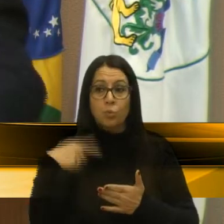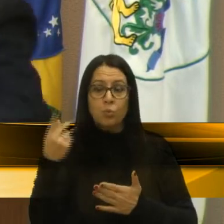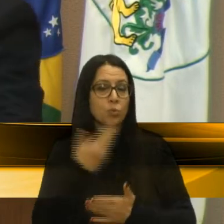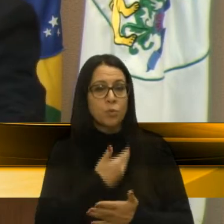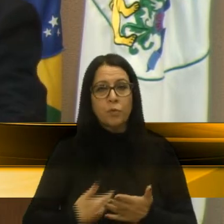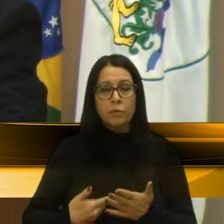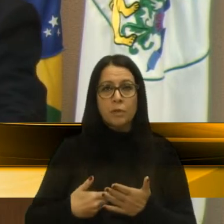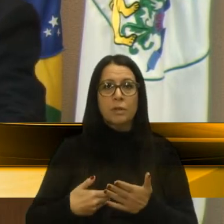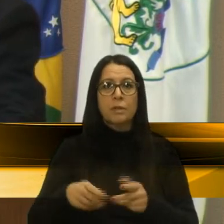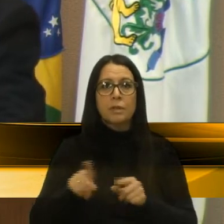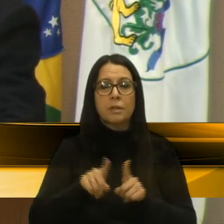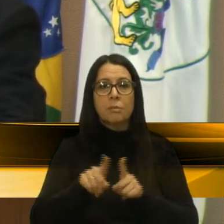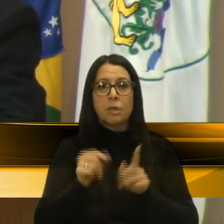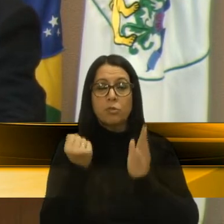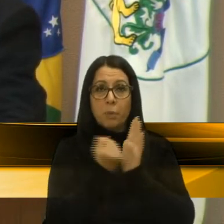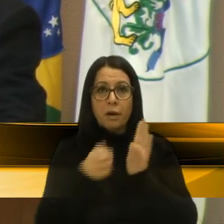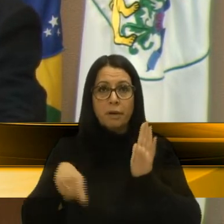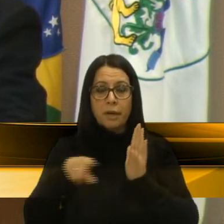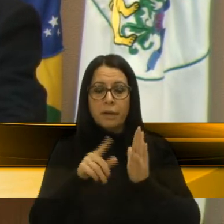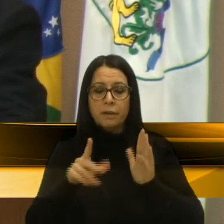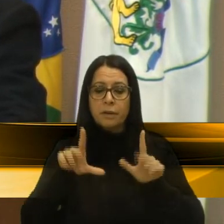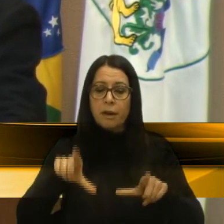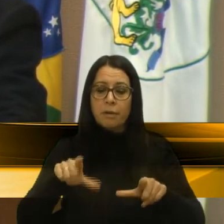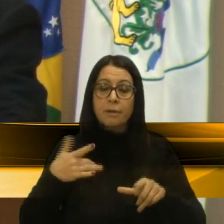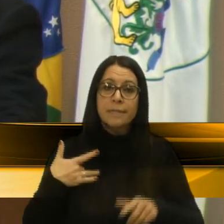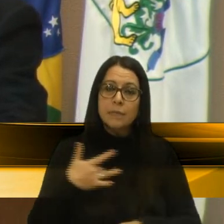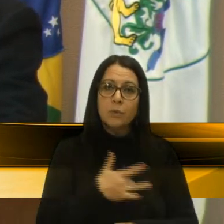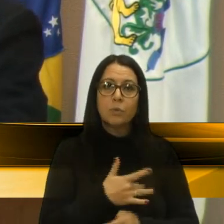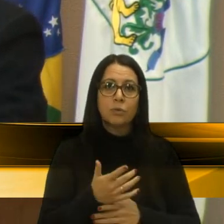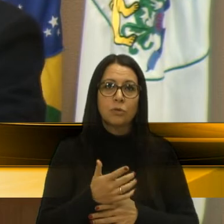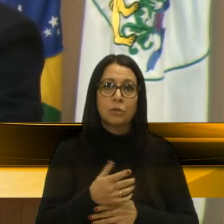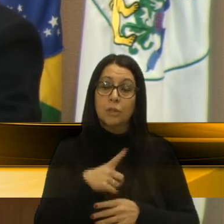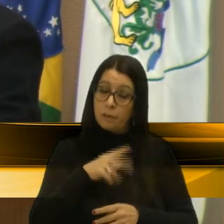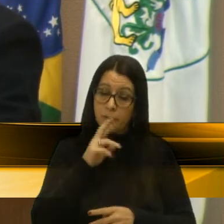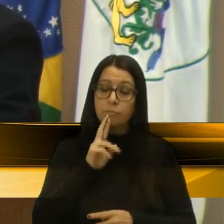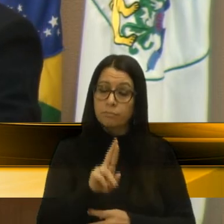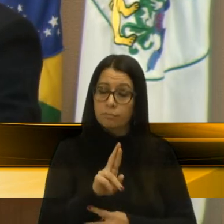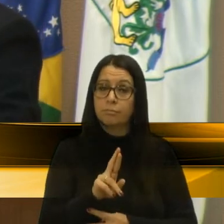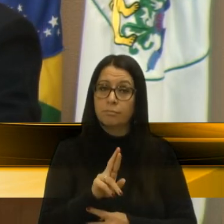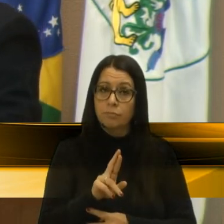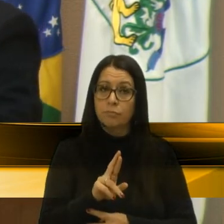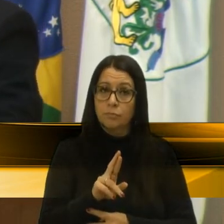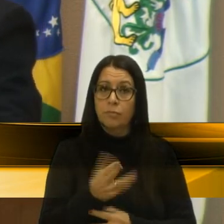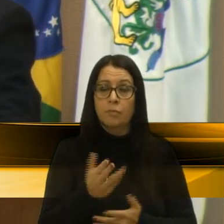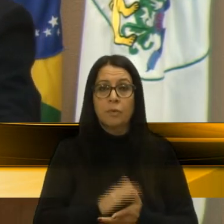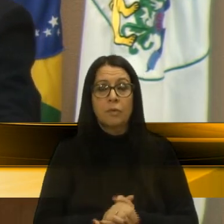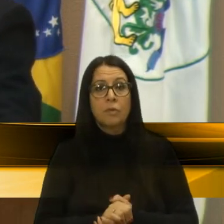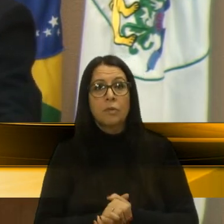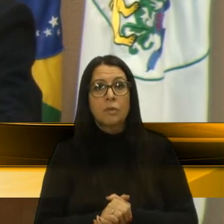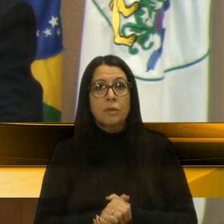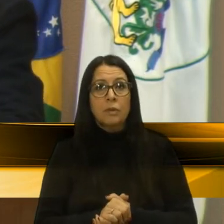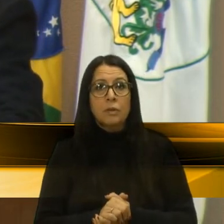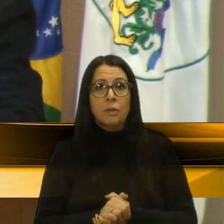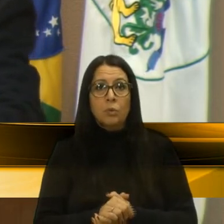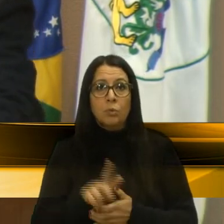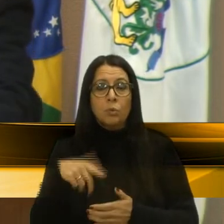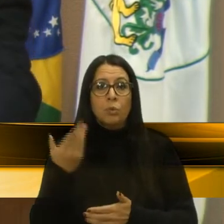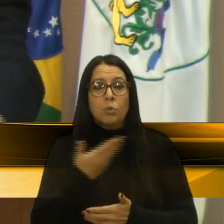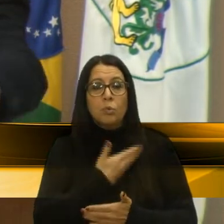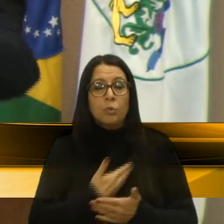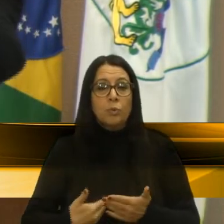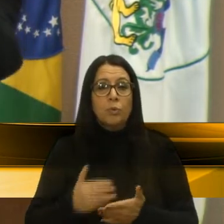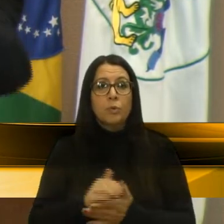outros governos legaram viadutos, né? Veja-se, só a obra do Fátima Abaixo, só a obra do